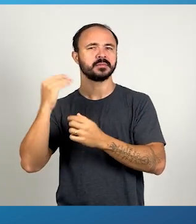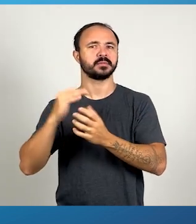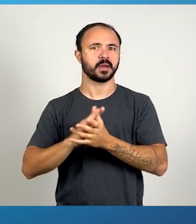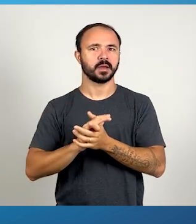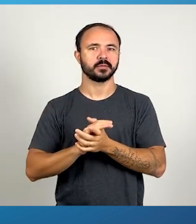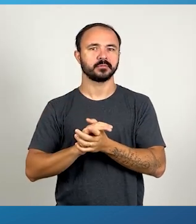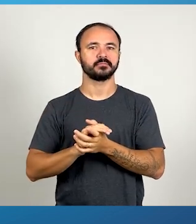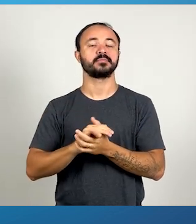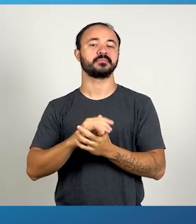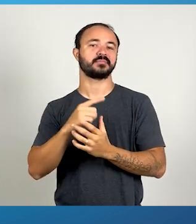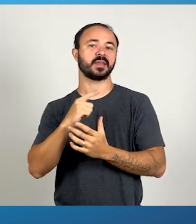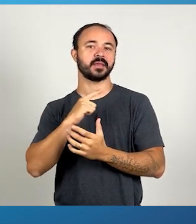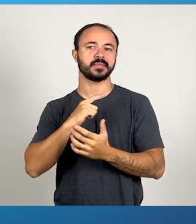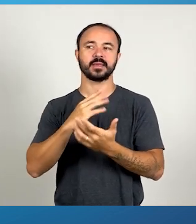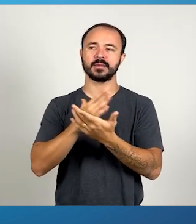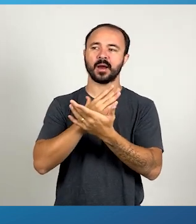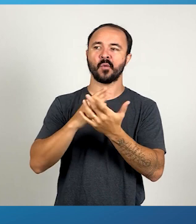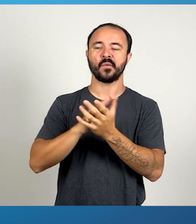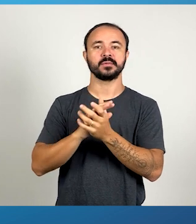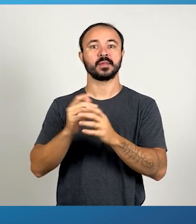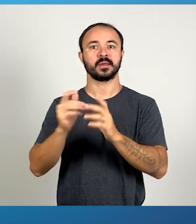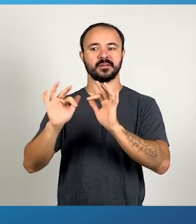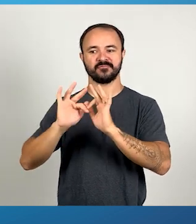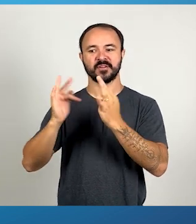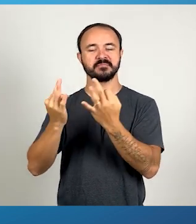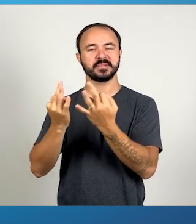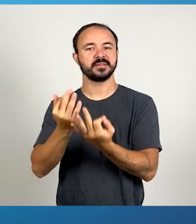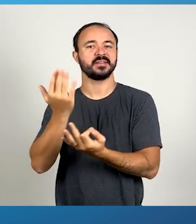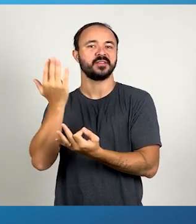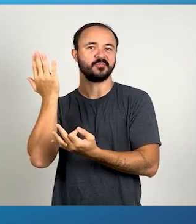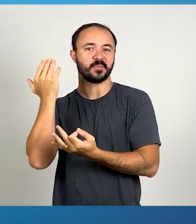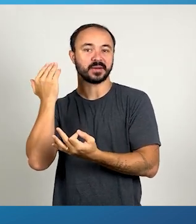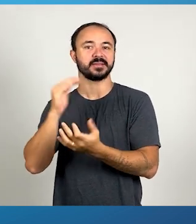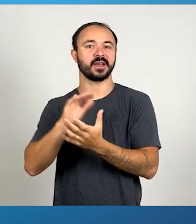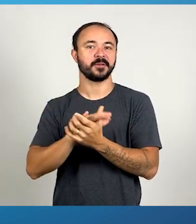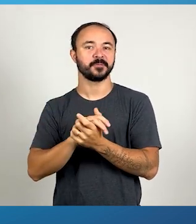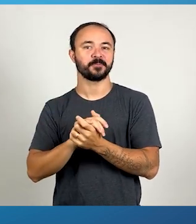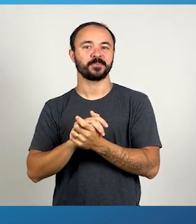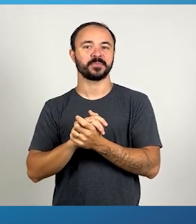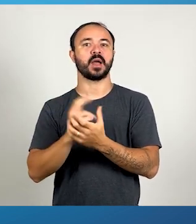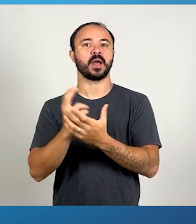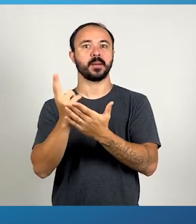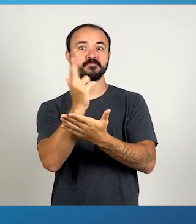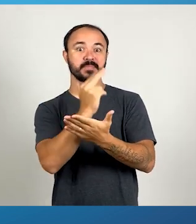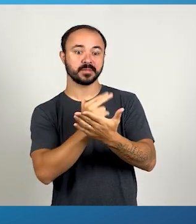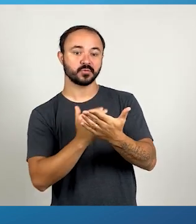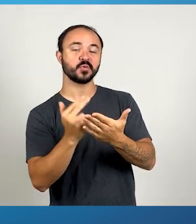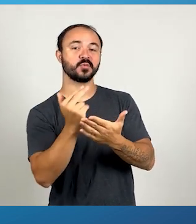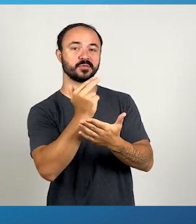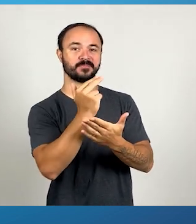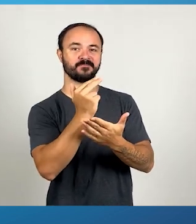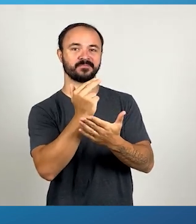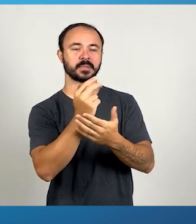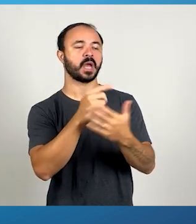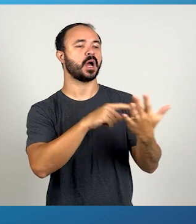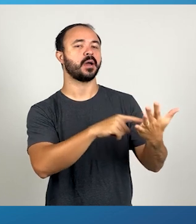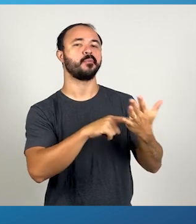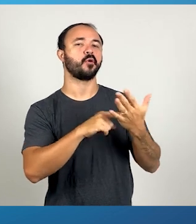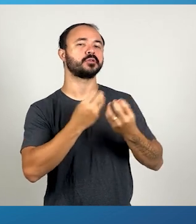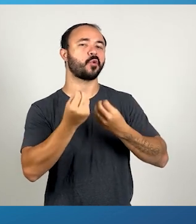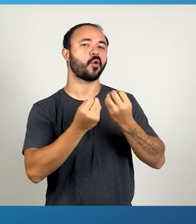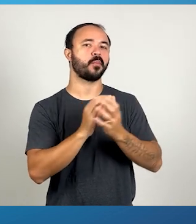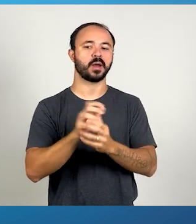como fotografias de família do passado. Elas nos mostram como as pessoas se vestiam,